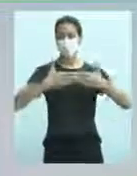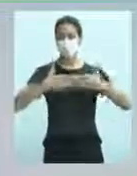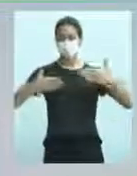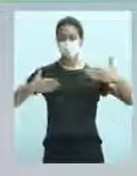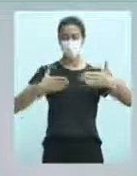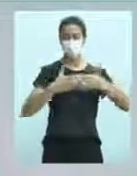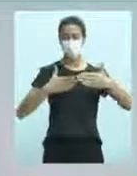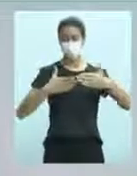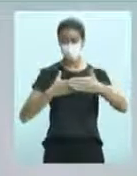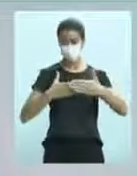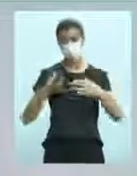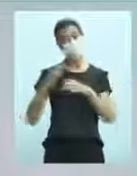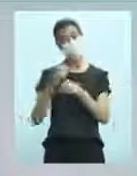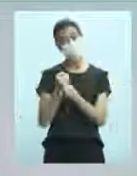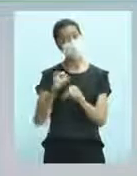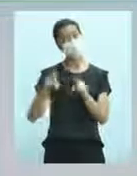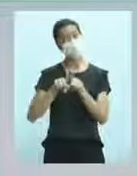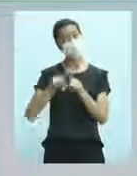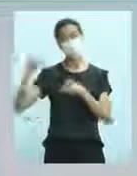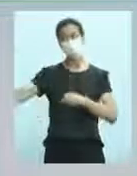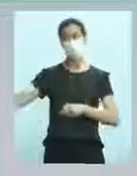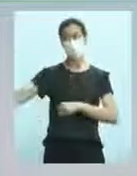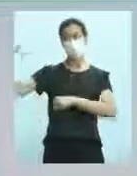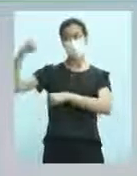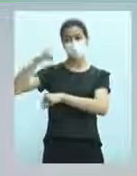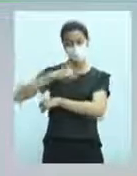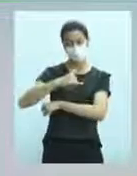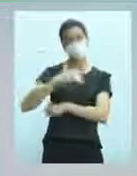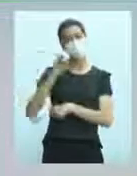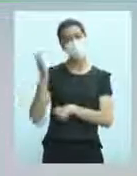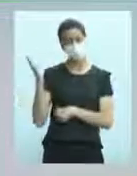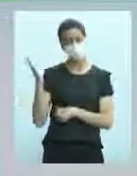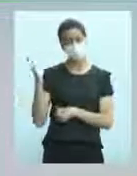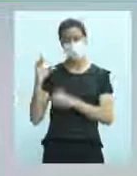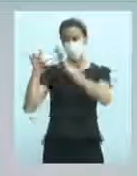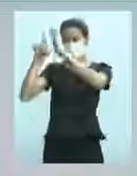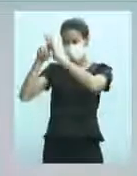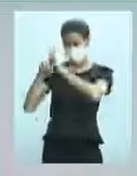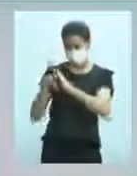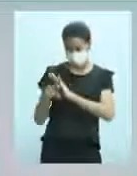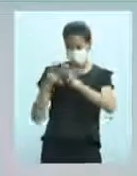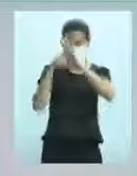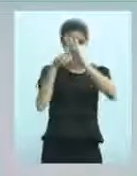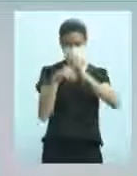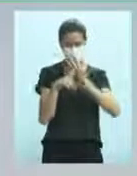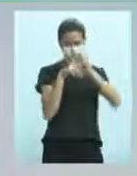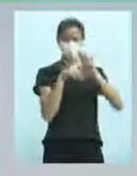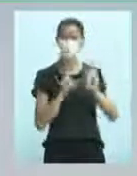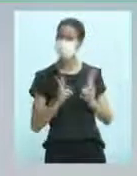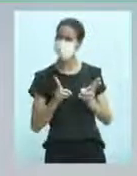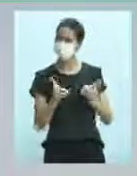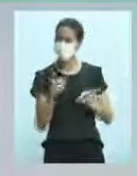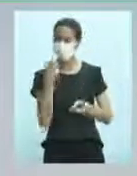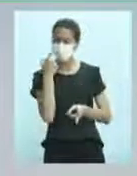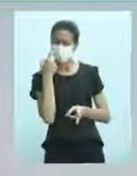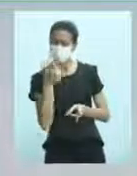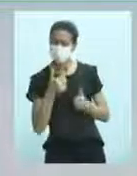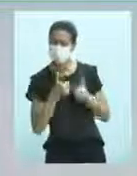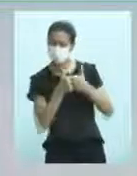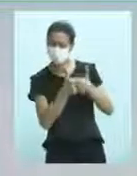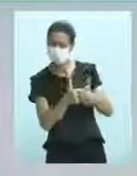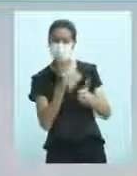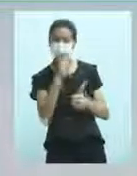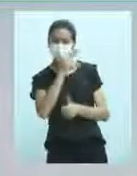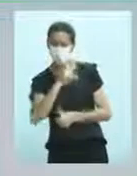estado além do aeroporto e muito secagem de um resultado ba eu estive na tríade as